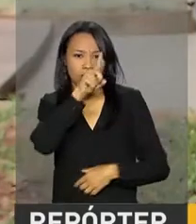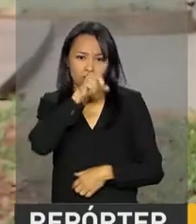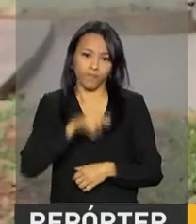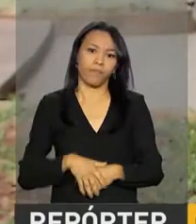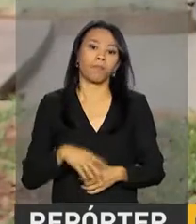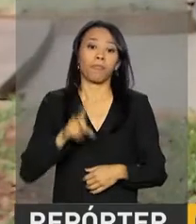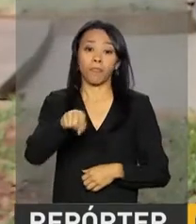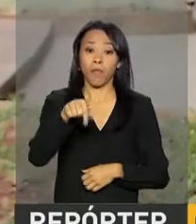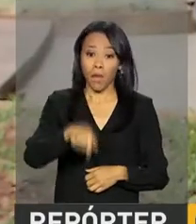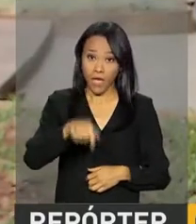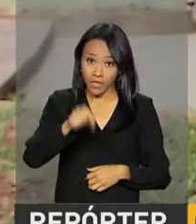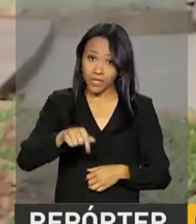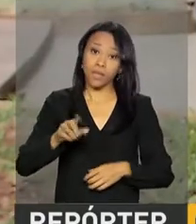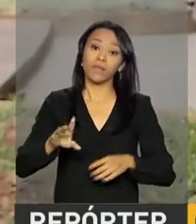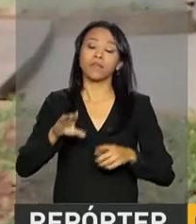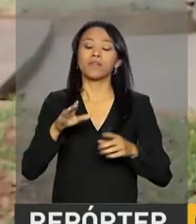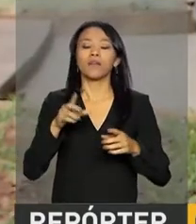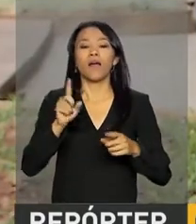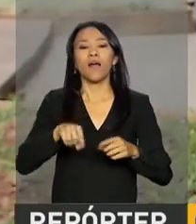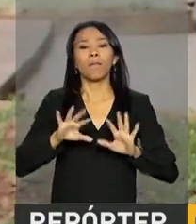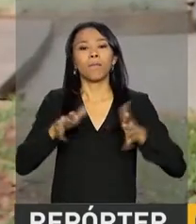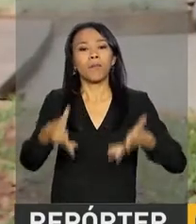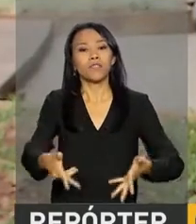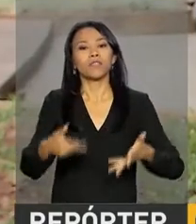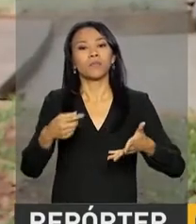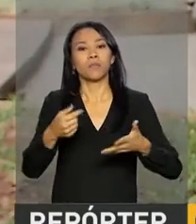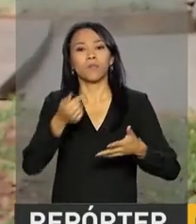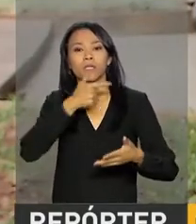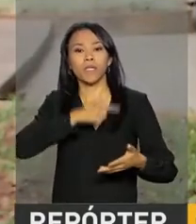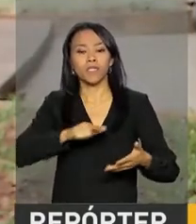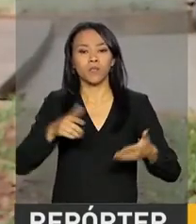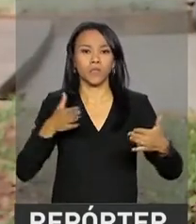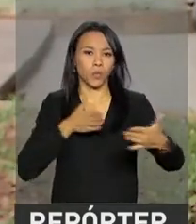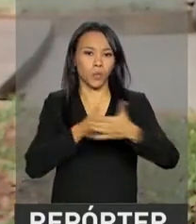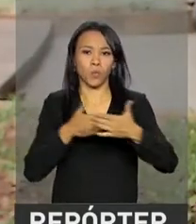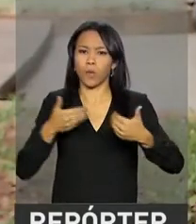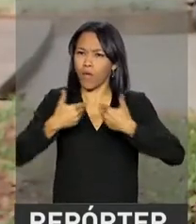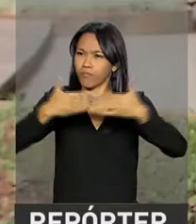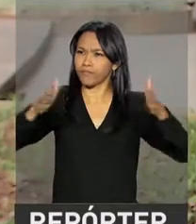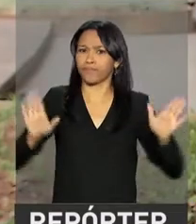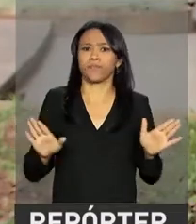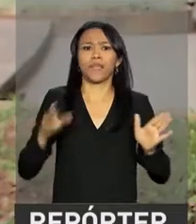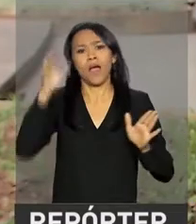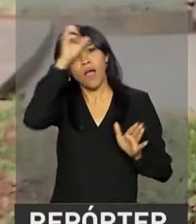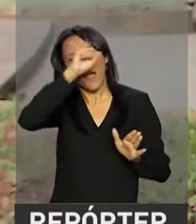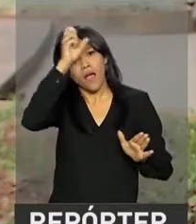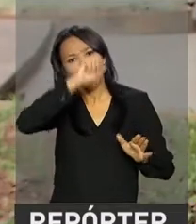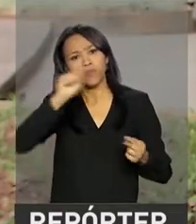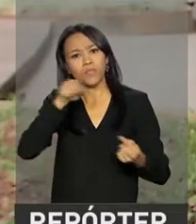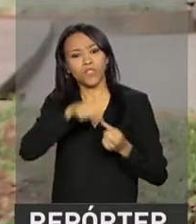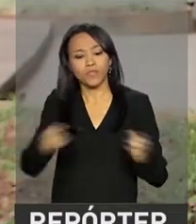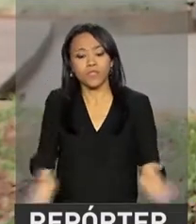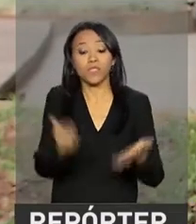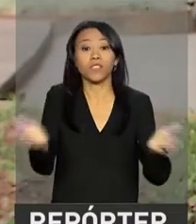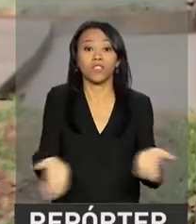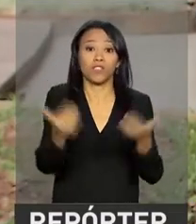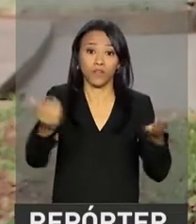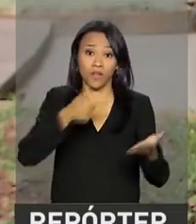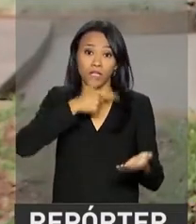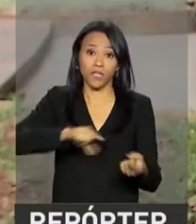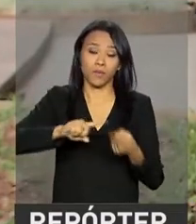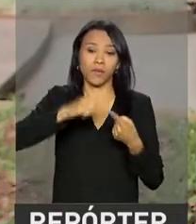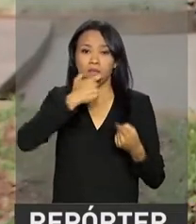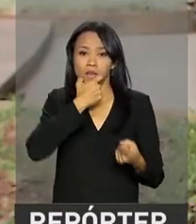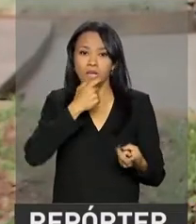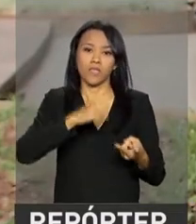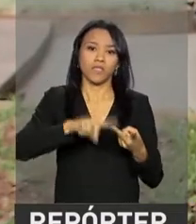da universidade de brasília fazem parte do programa idioma sem fronteiras que incentivar a aprendizagem de línguas estrangeiras como